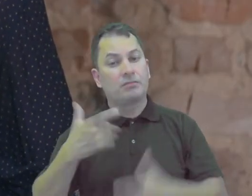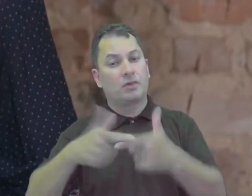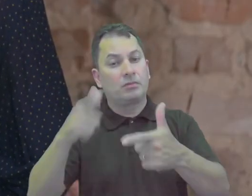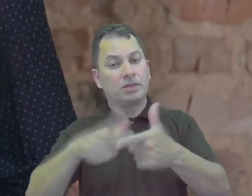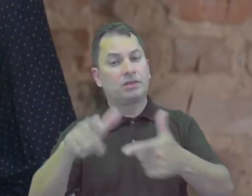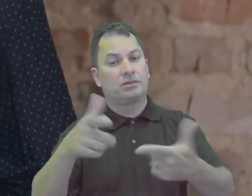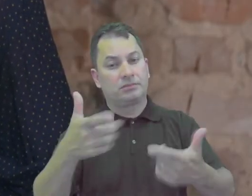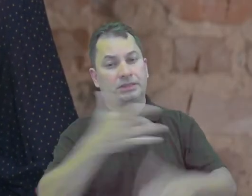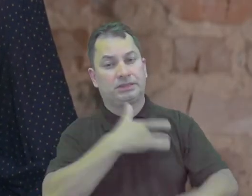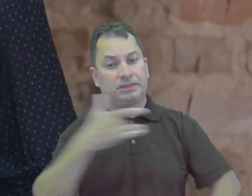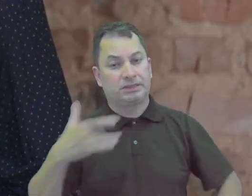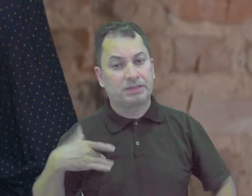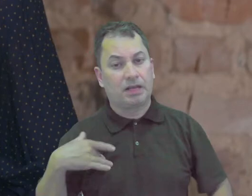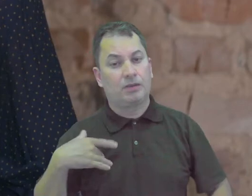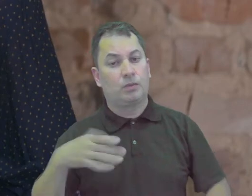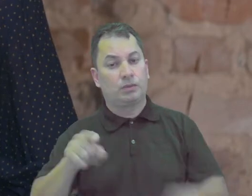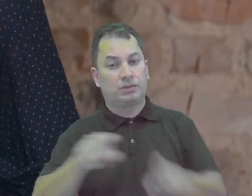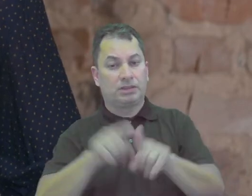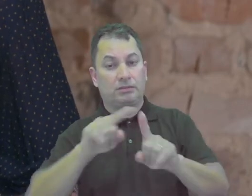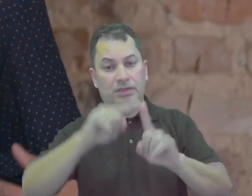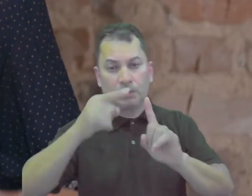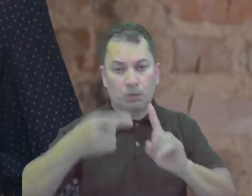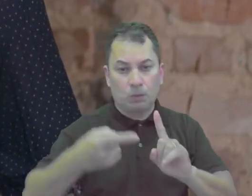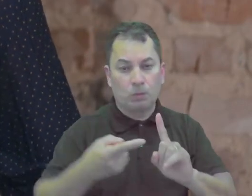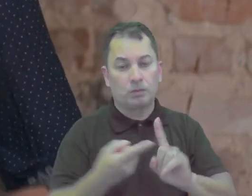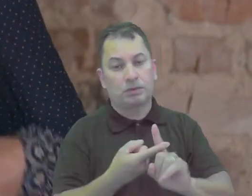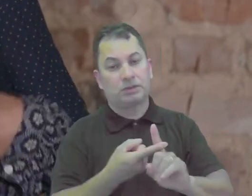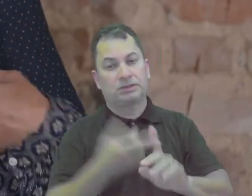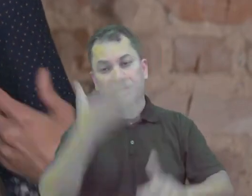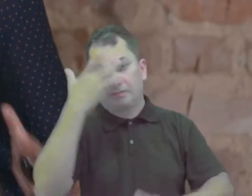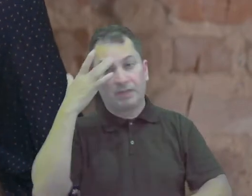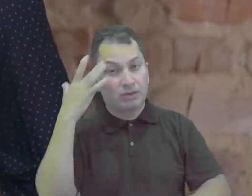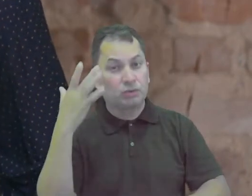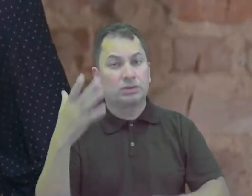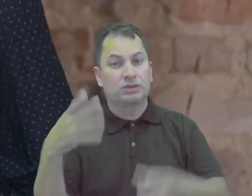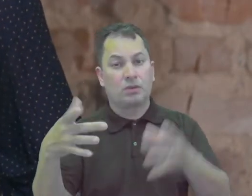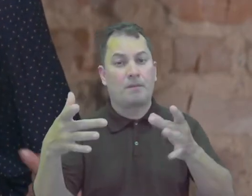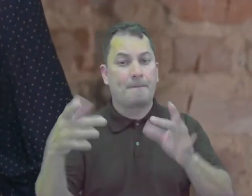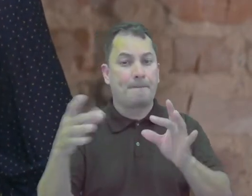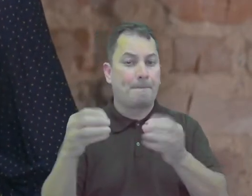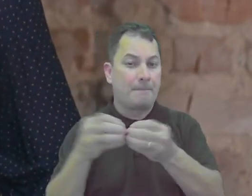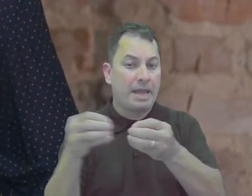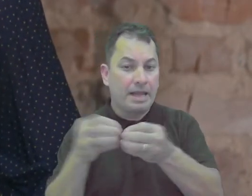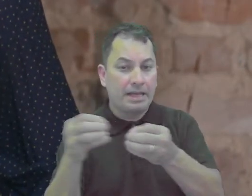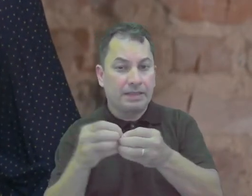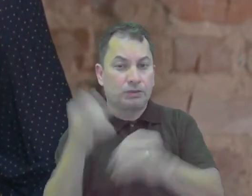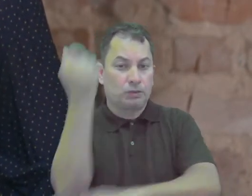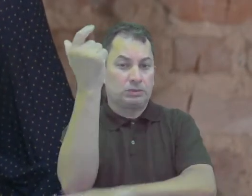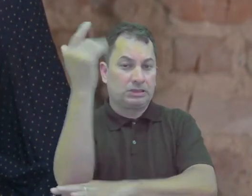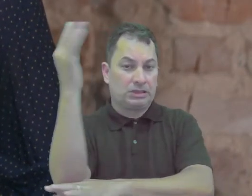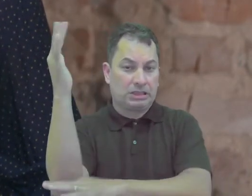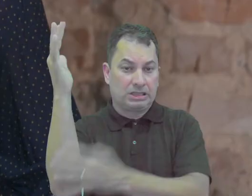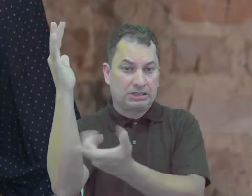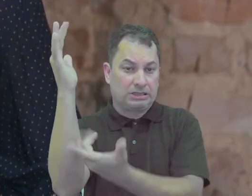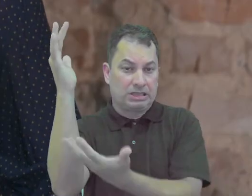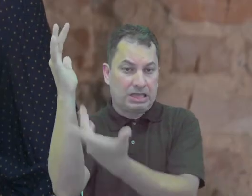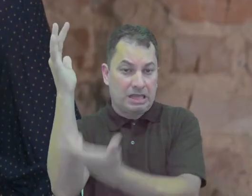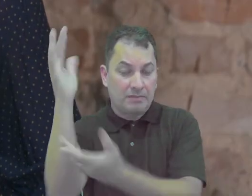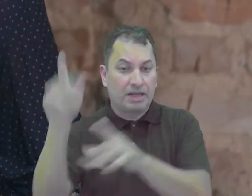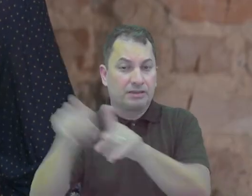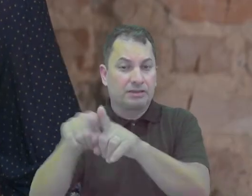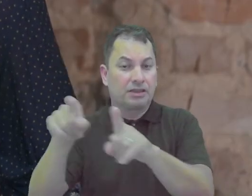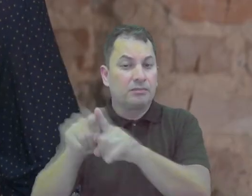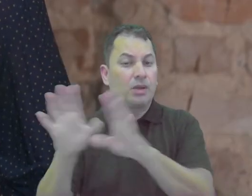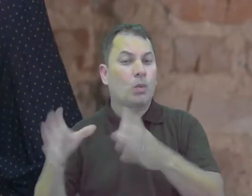casos em locais de maior concentração de queimadas, de inundação, atenção a grupos populacionais com